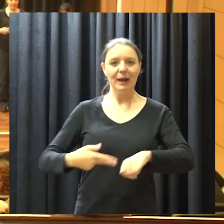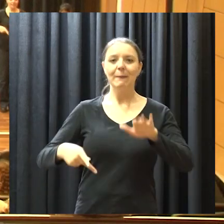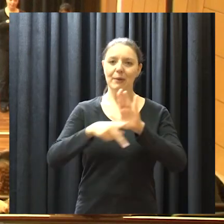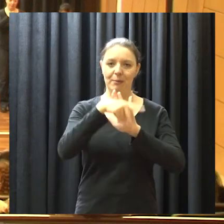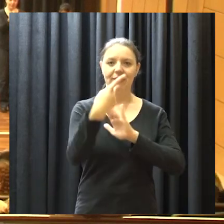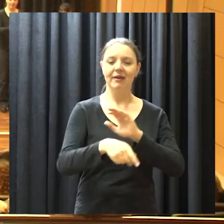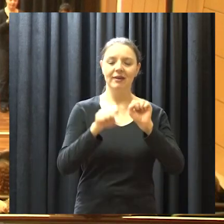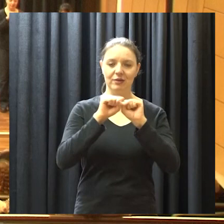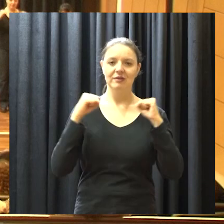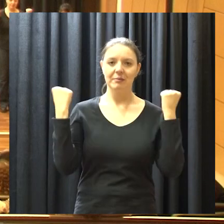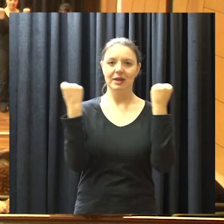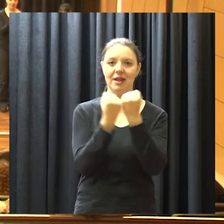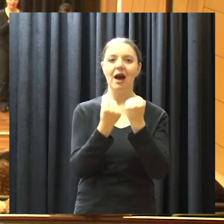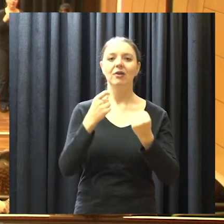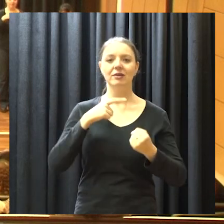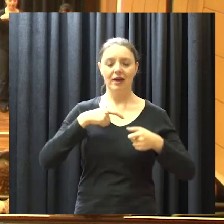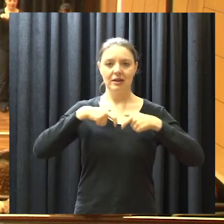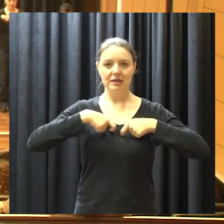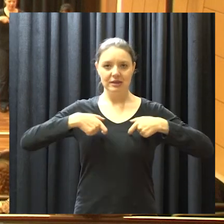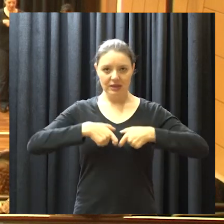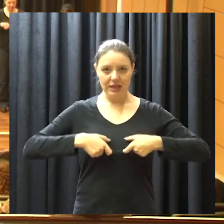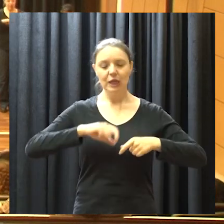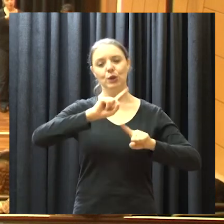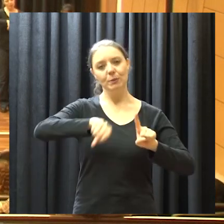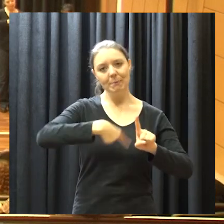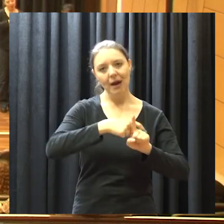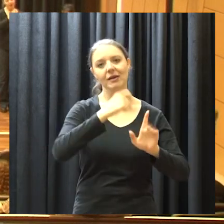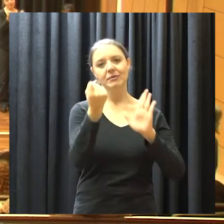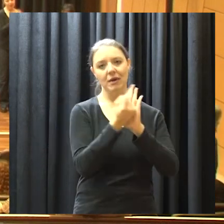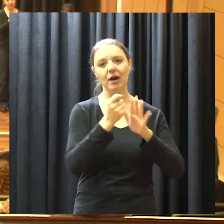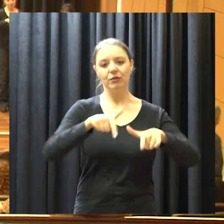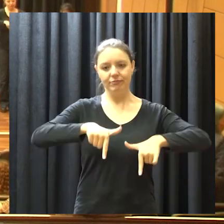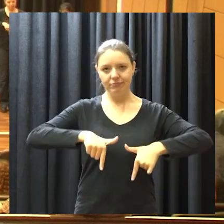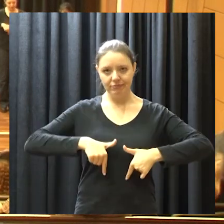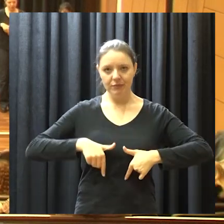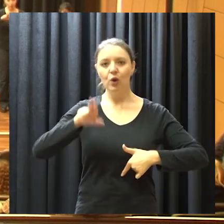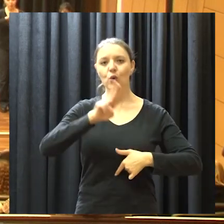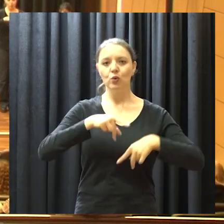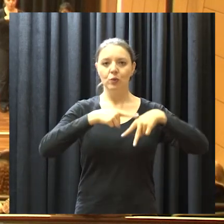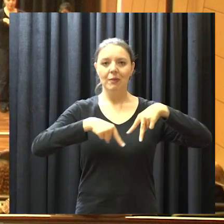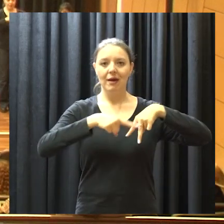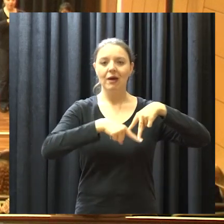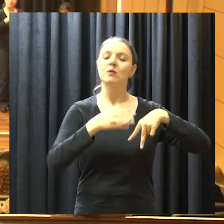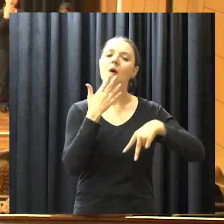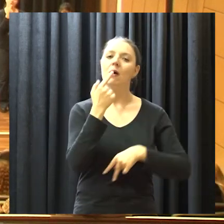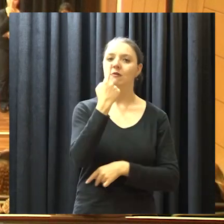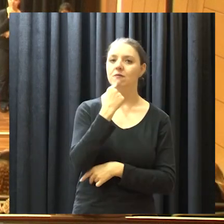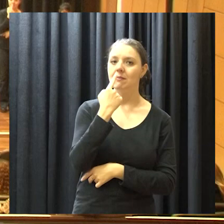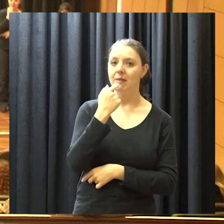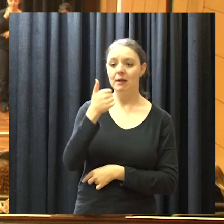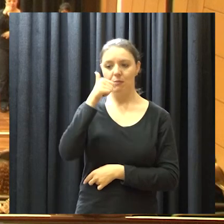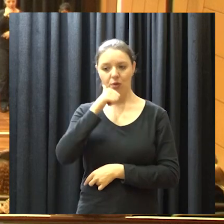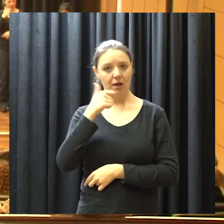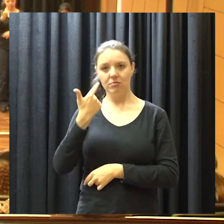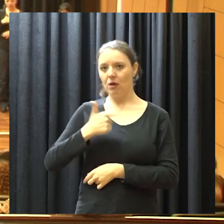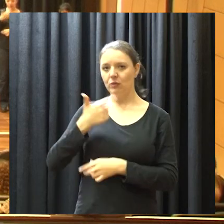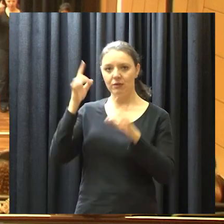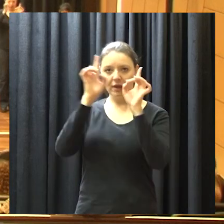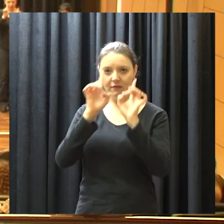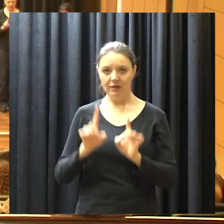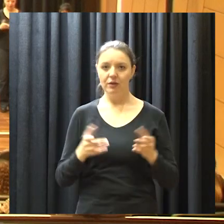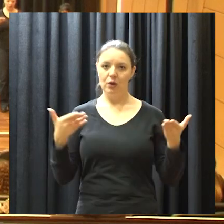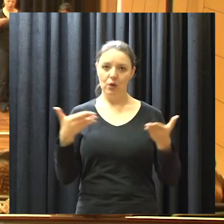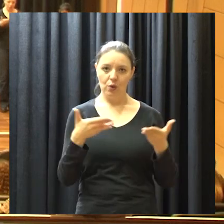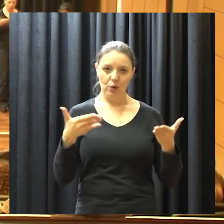evento, escrito Terceiro Seminário de Psicologia e Pessoas com Deficiência. Uso uma calça vermelha, sou uma mulher sem deficiência e sou